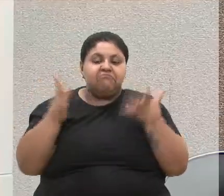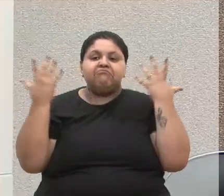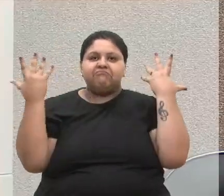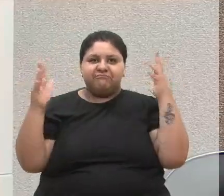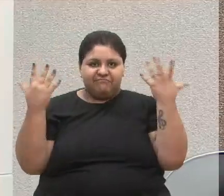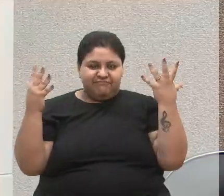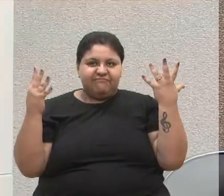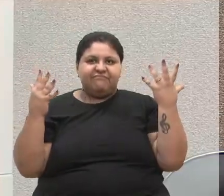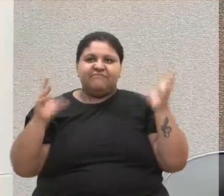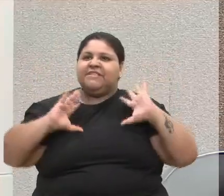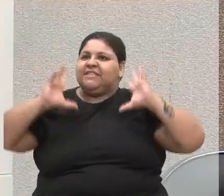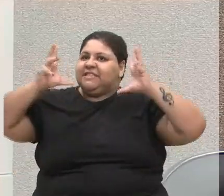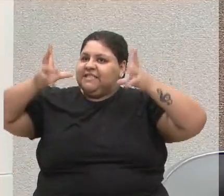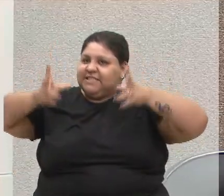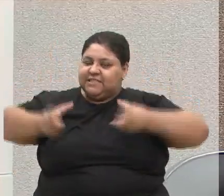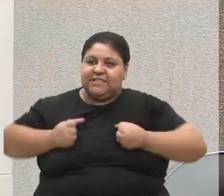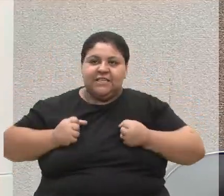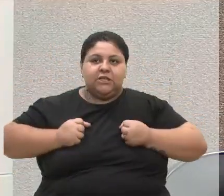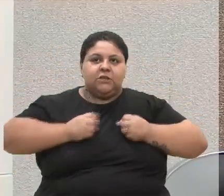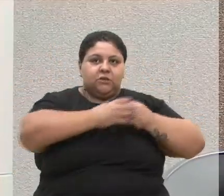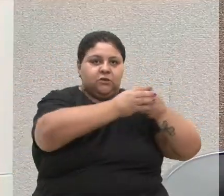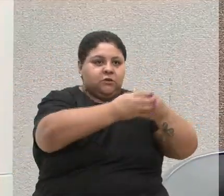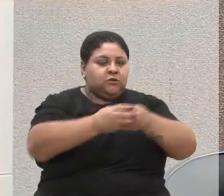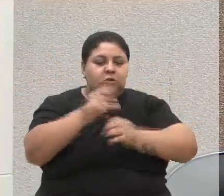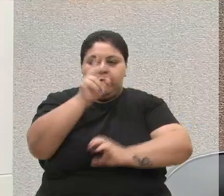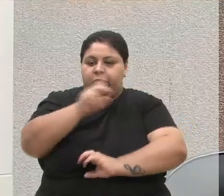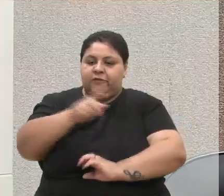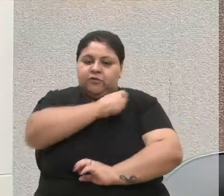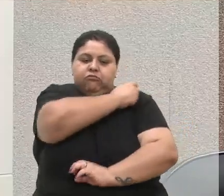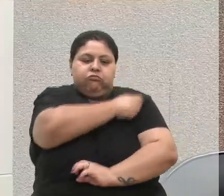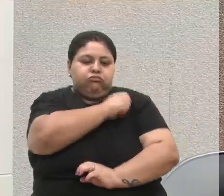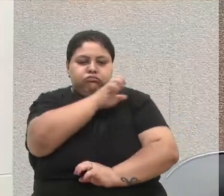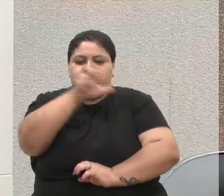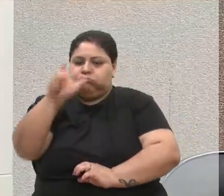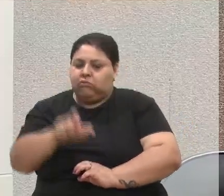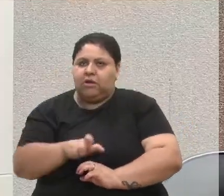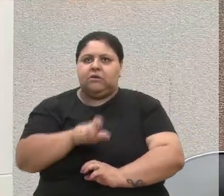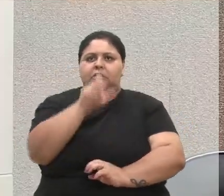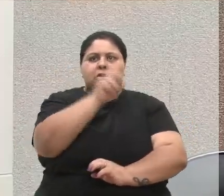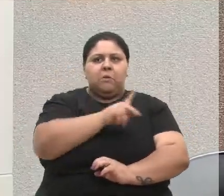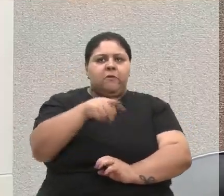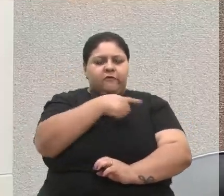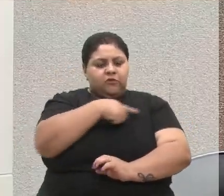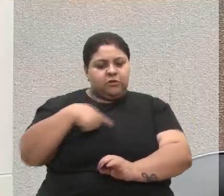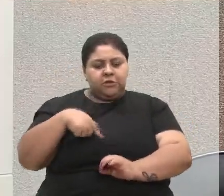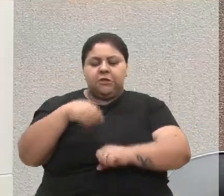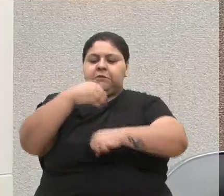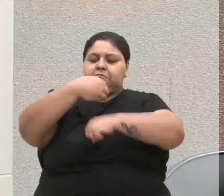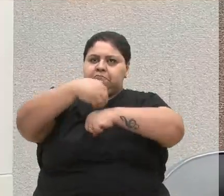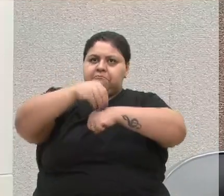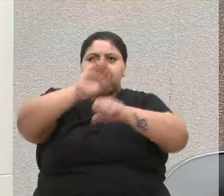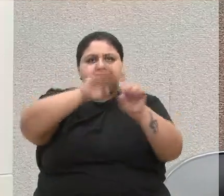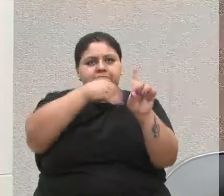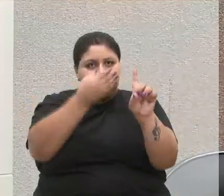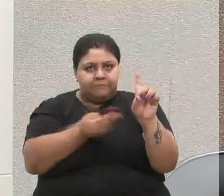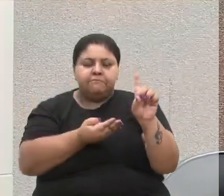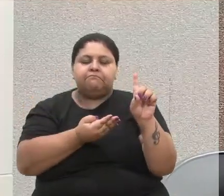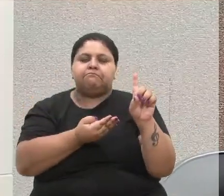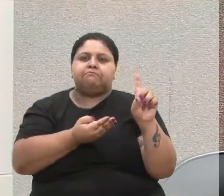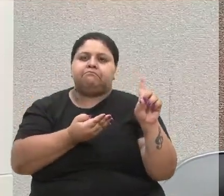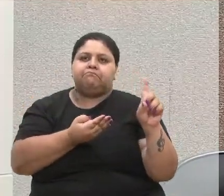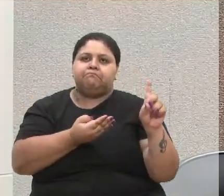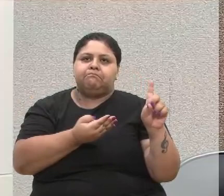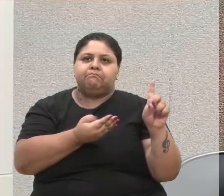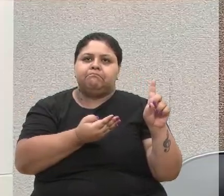parabéns a todo o corpo docente, ex-alunos, alunos da UX, ao professor Zanquim, que propôs essa homenagem,